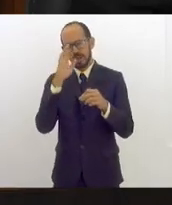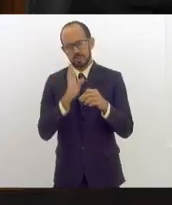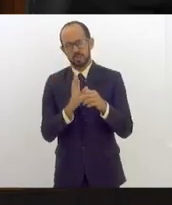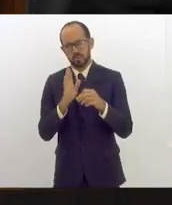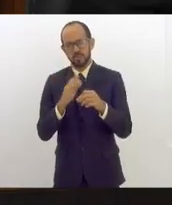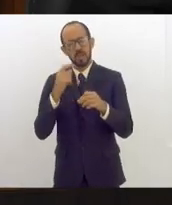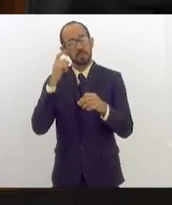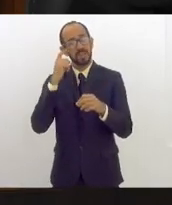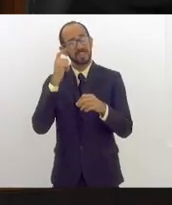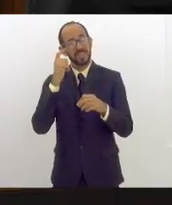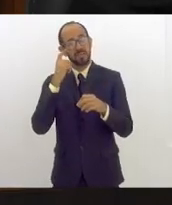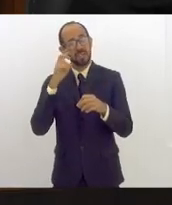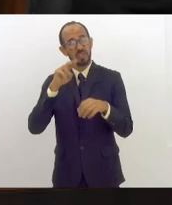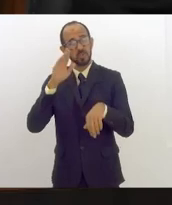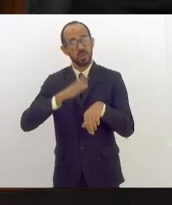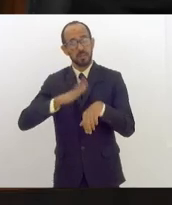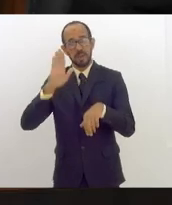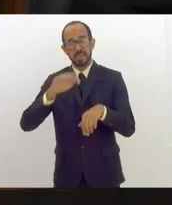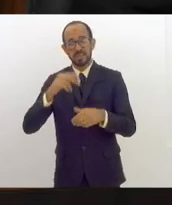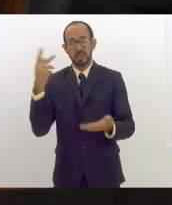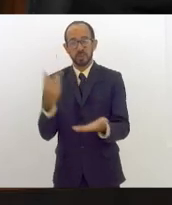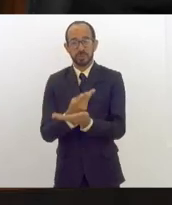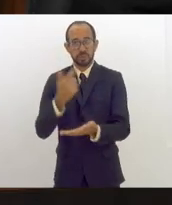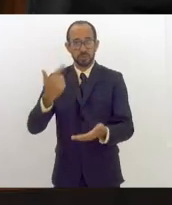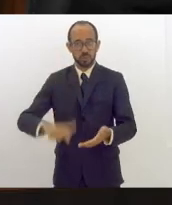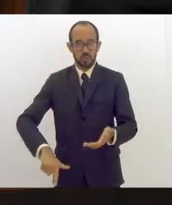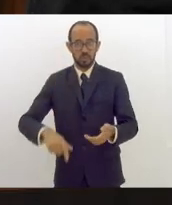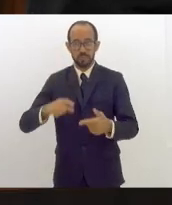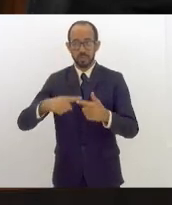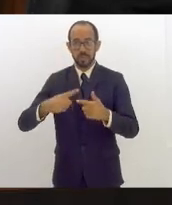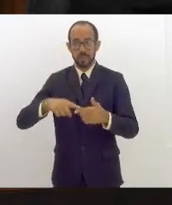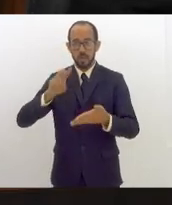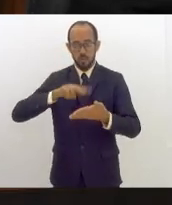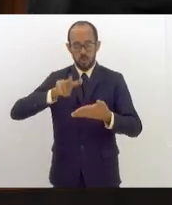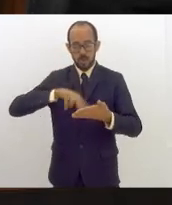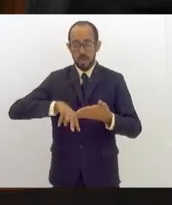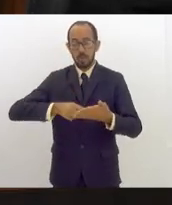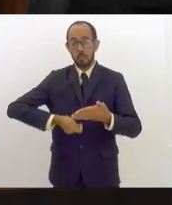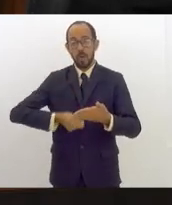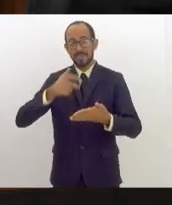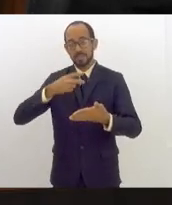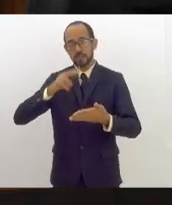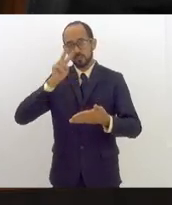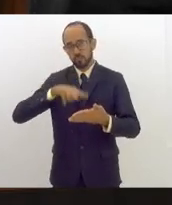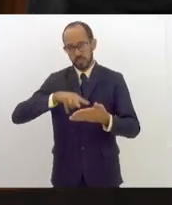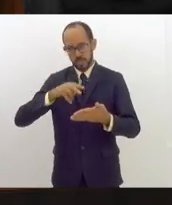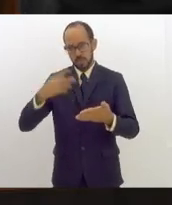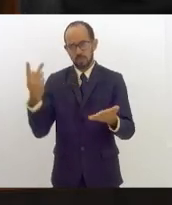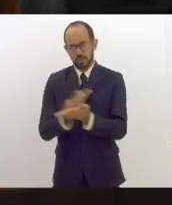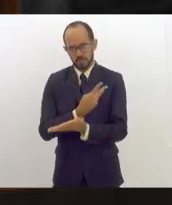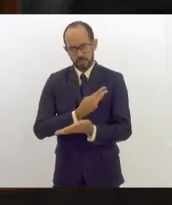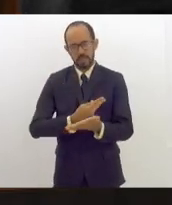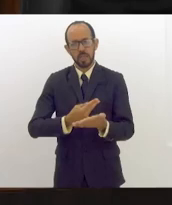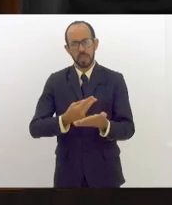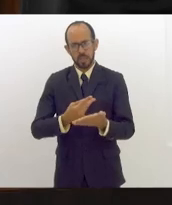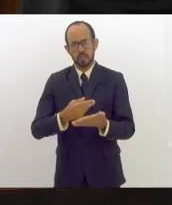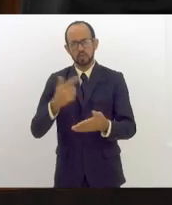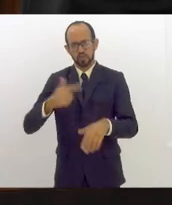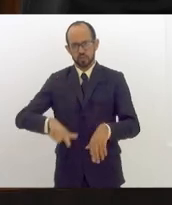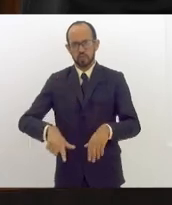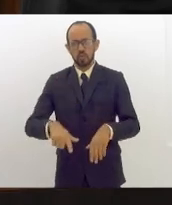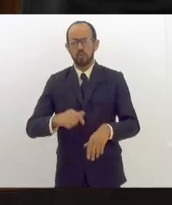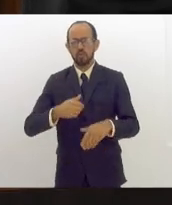não fosse mais acontecer porque eu li tanto naqueles livros lá de trás e quase via acontecer aí ou pelo menos ameaças que acontecesse